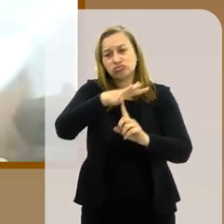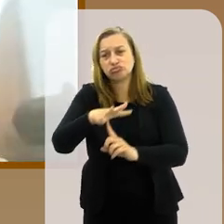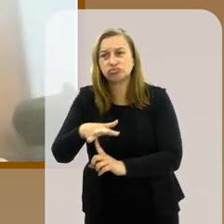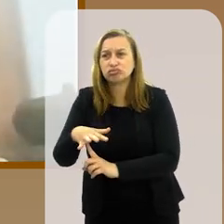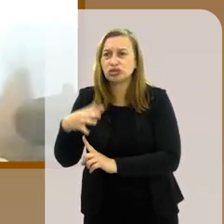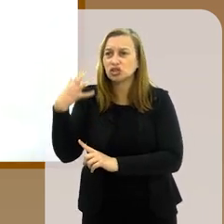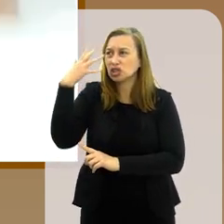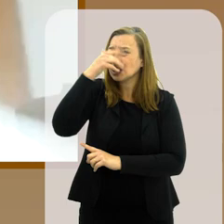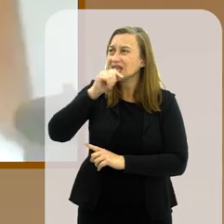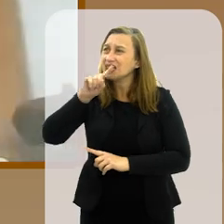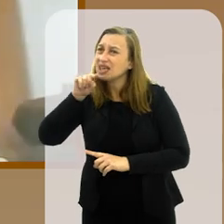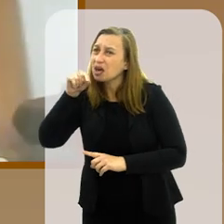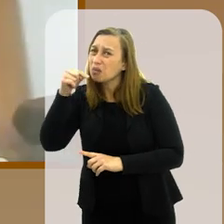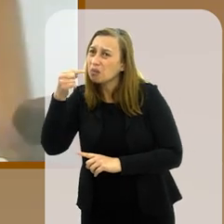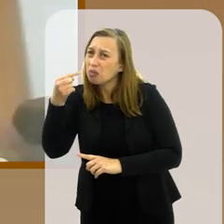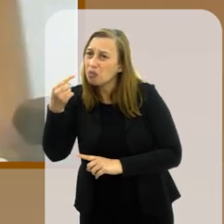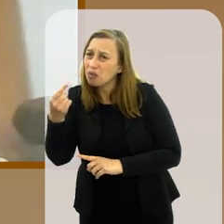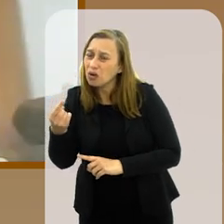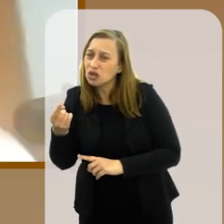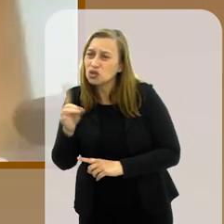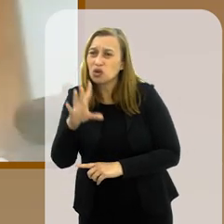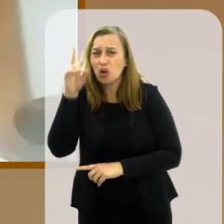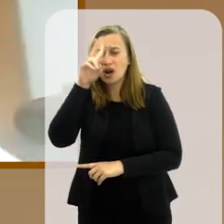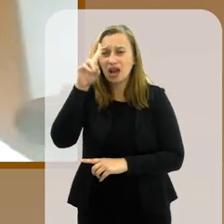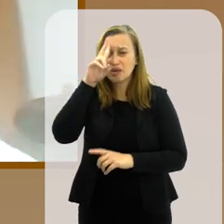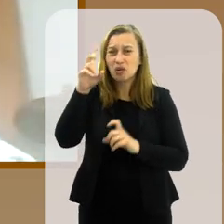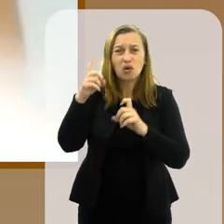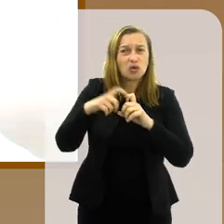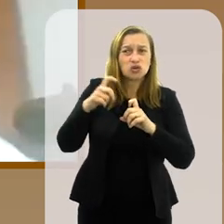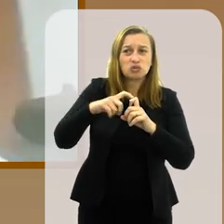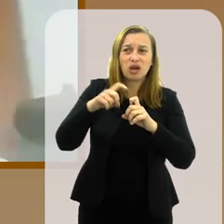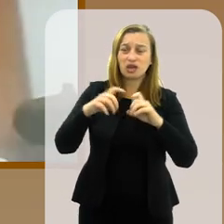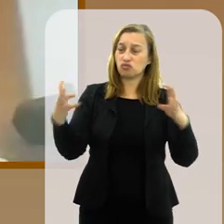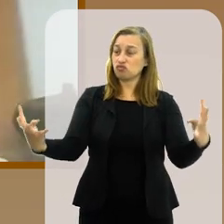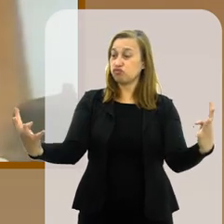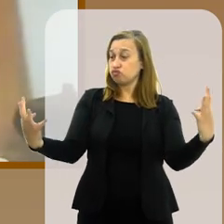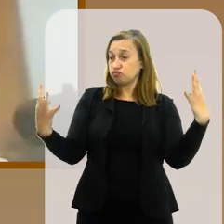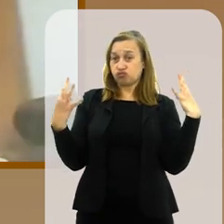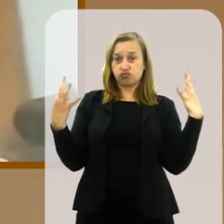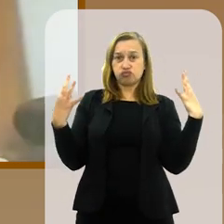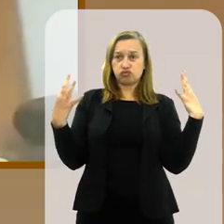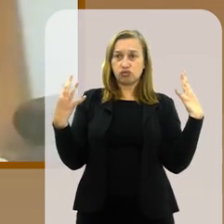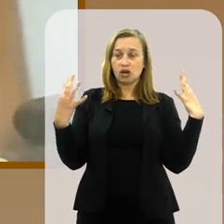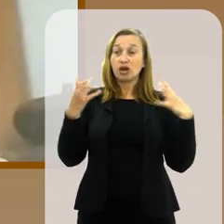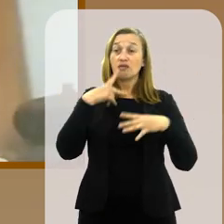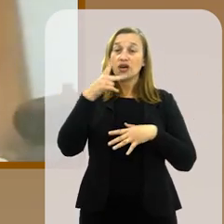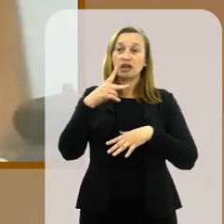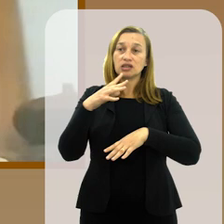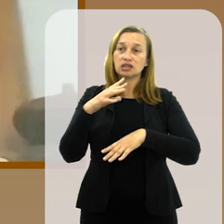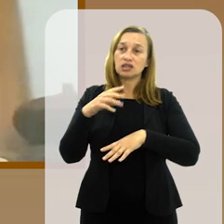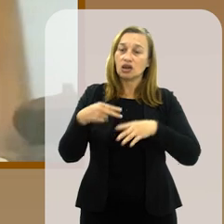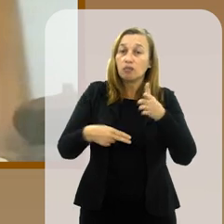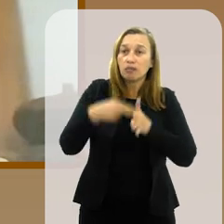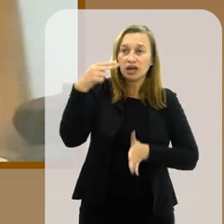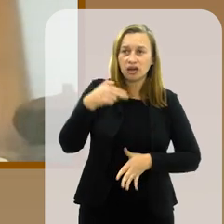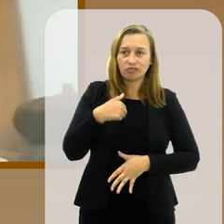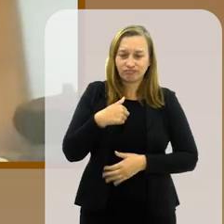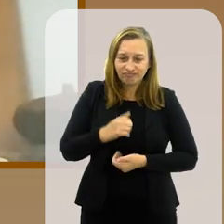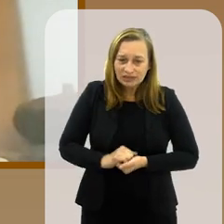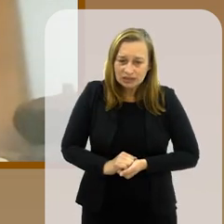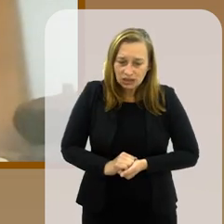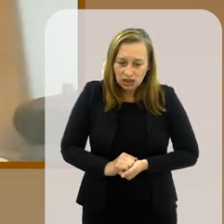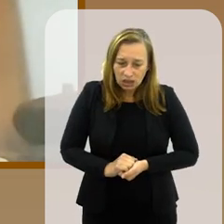achei bonito. E aí já depois só lembro com os médicos assim à minha volta, falando que iam me operar.